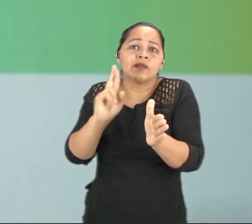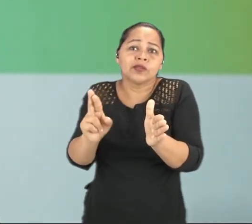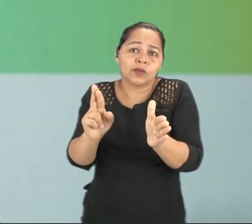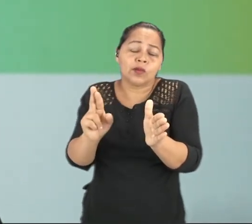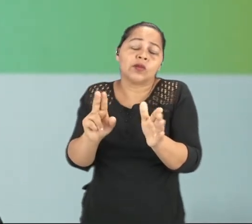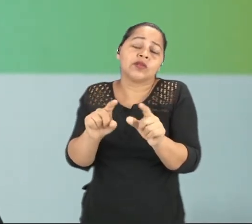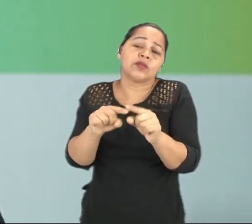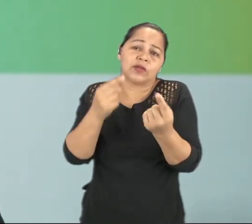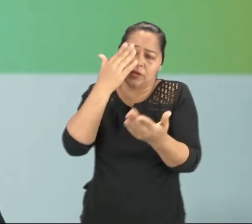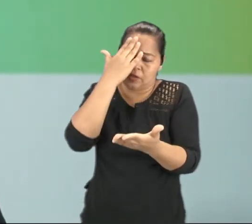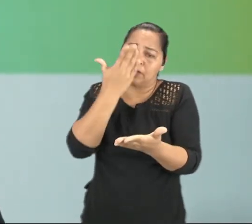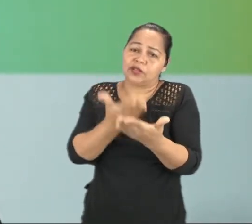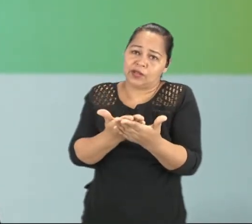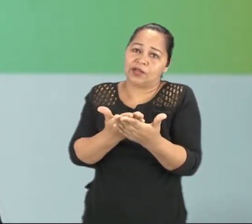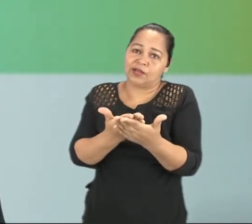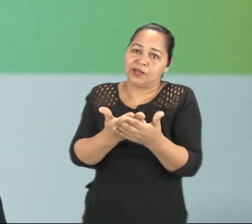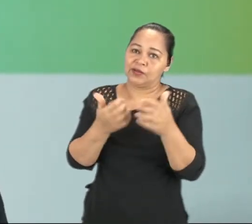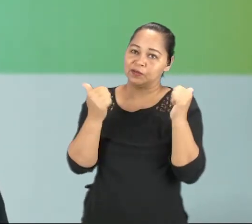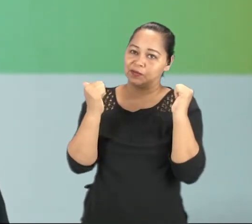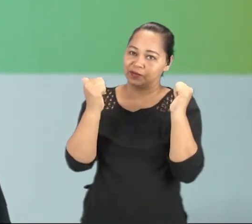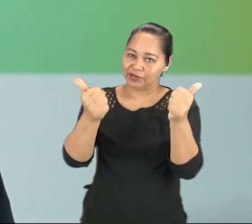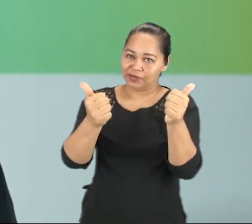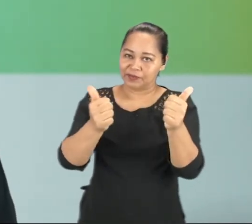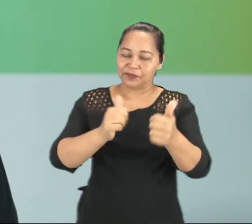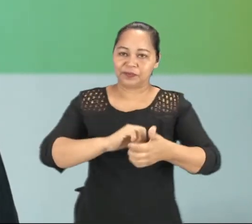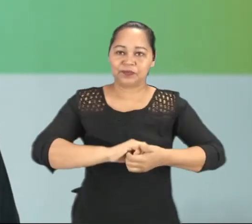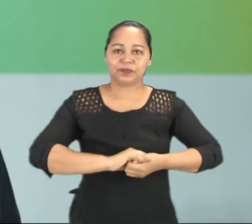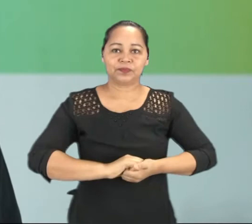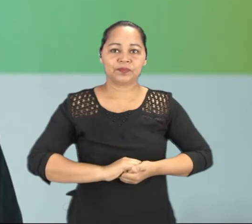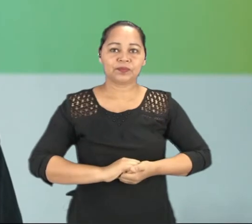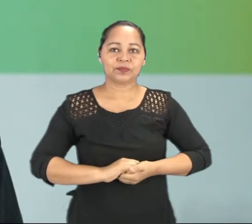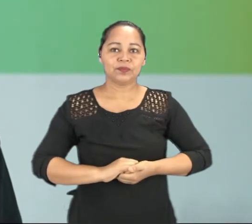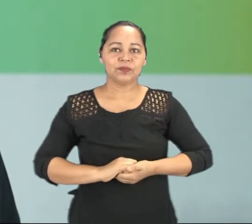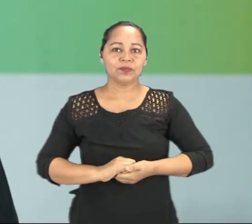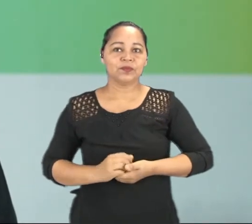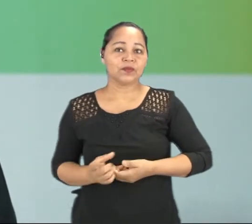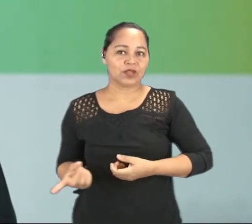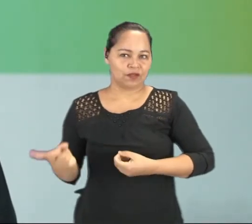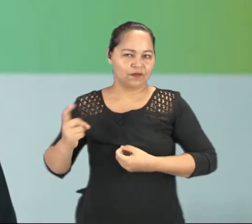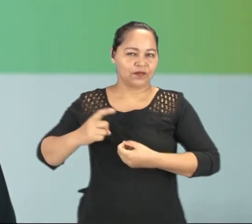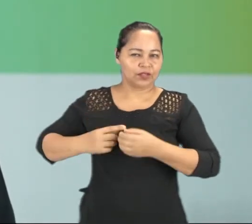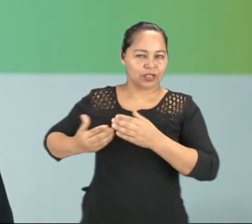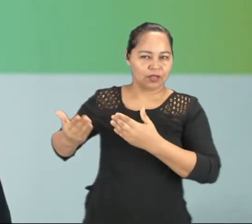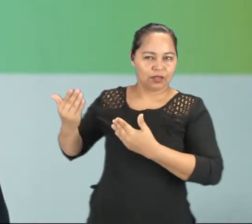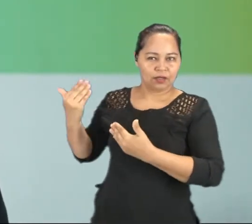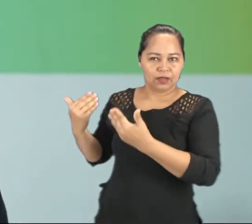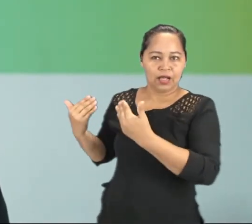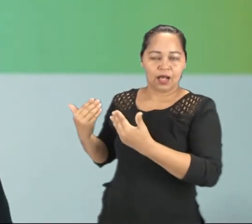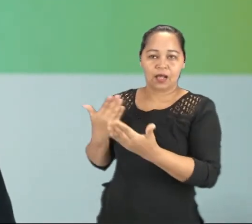importante acreditarmos em algo, tá bom? Voltando um pouquinho.